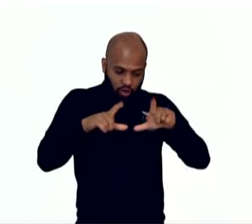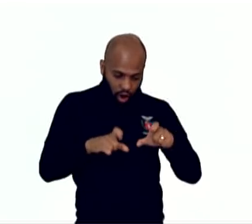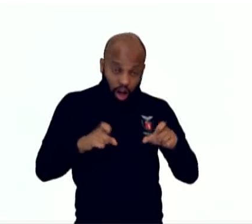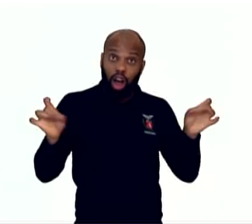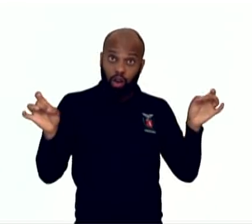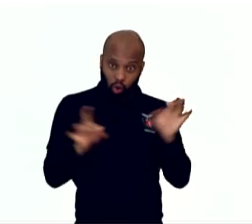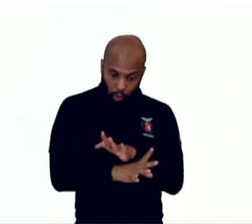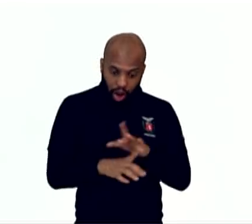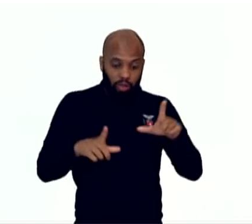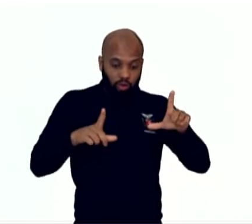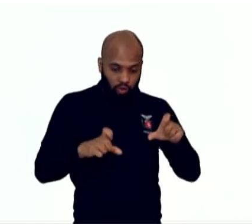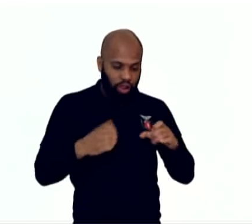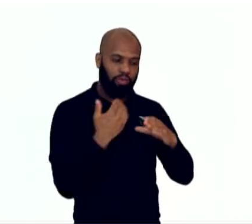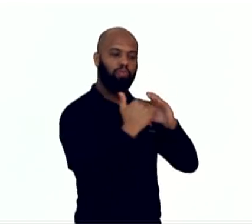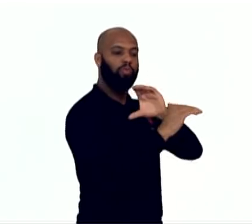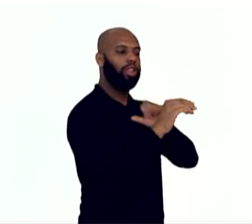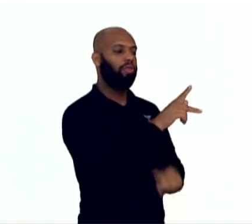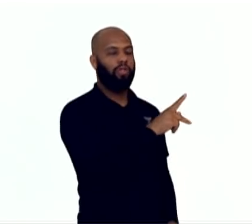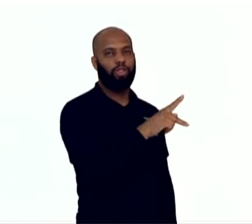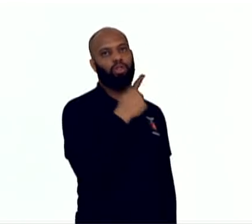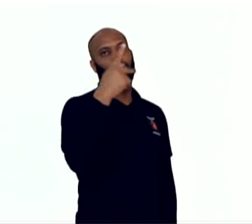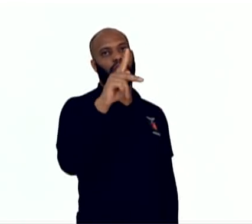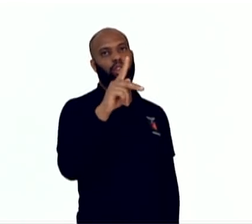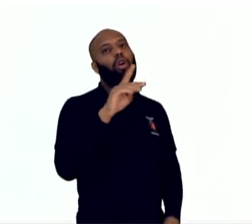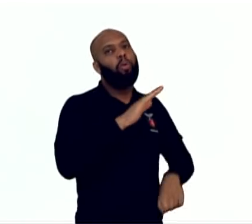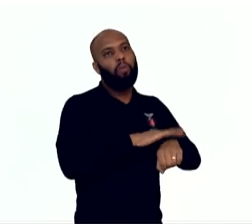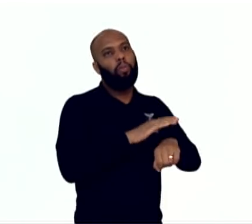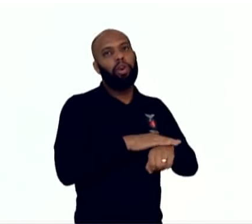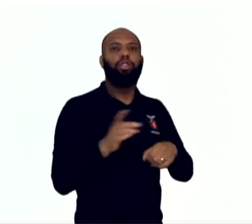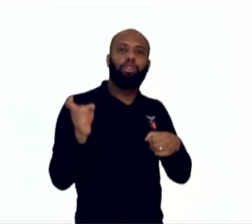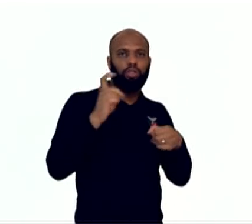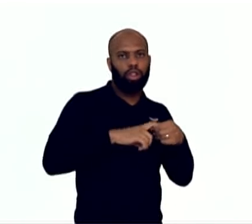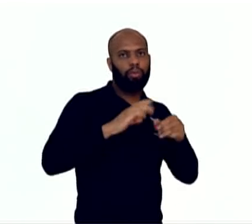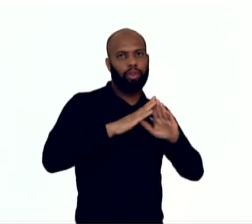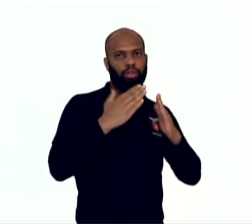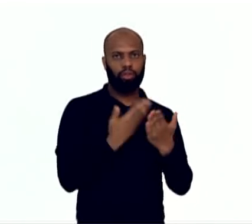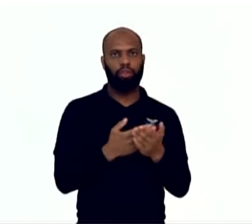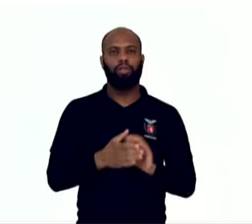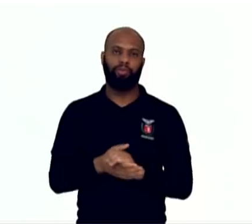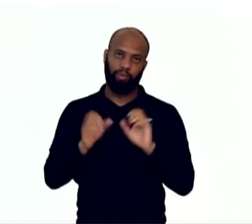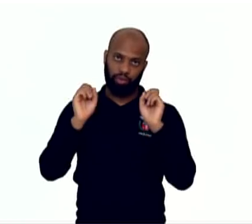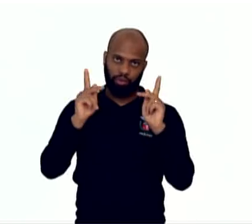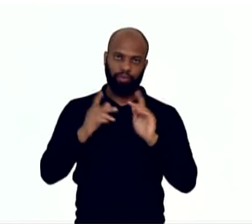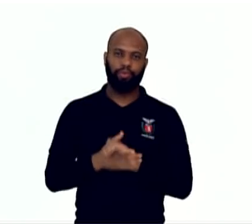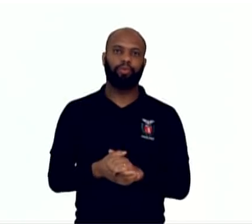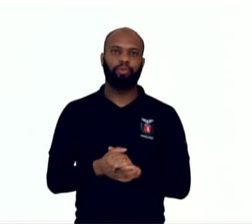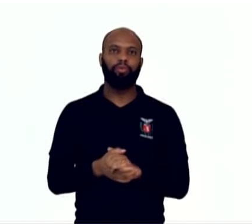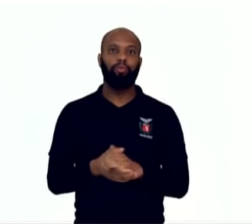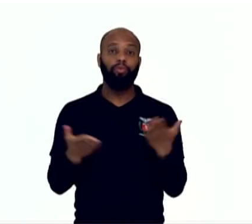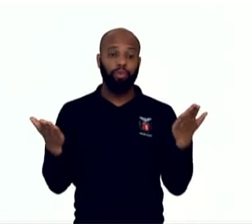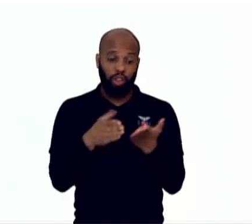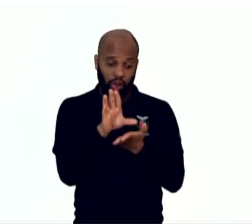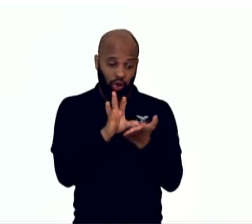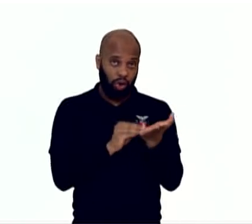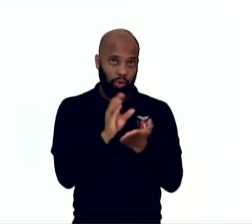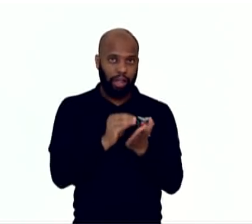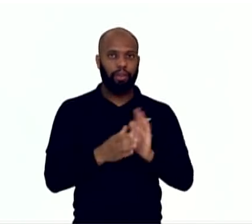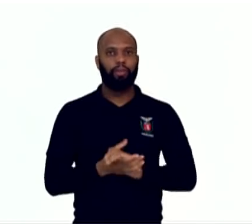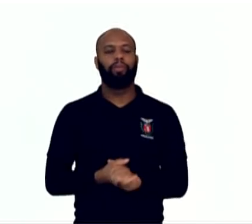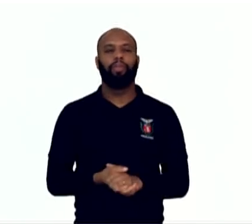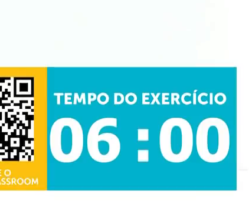ou vai depois mostrar para a professora quando voltar lá para a escola. Tudo bem, pessoal? Então vamos copiar aqui?